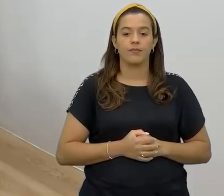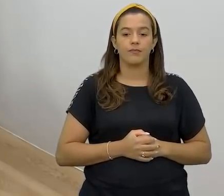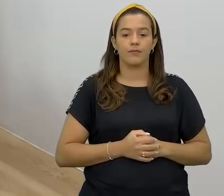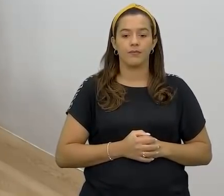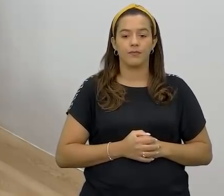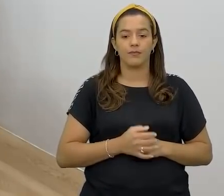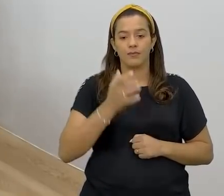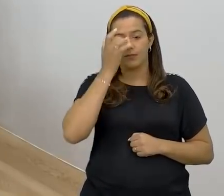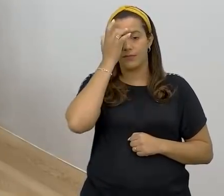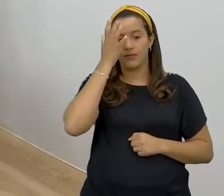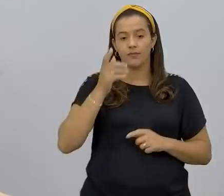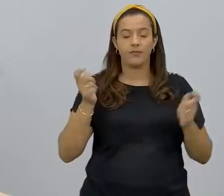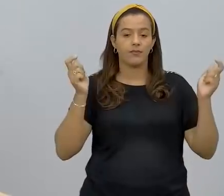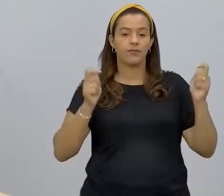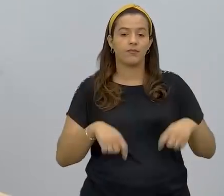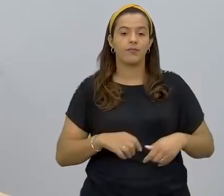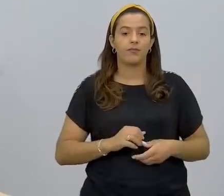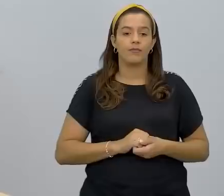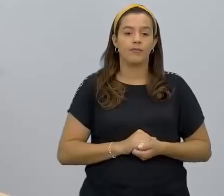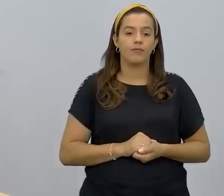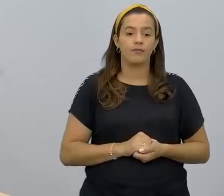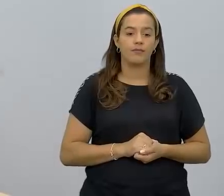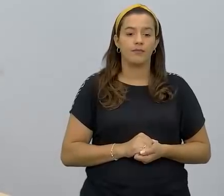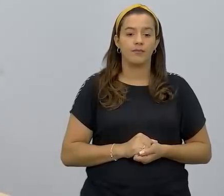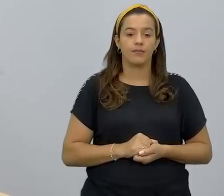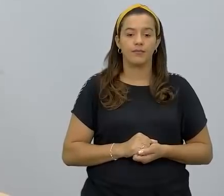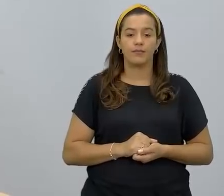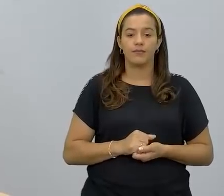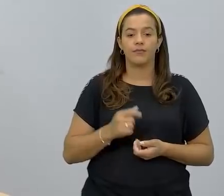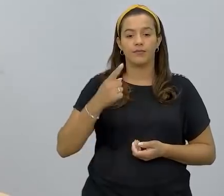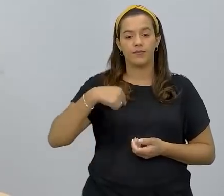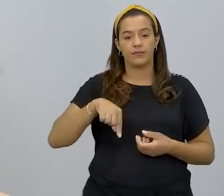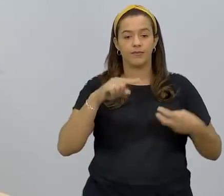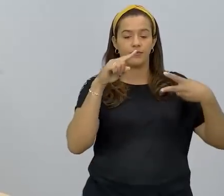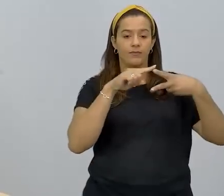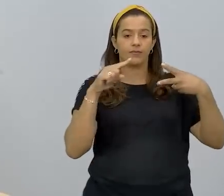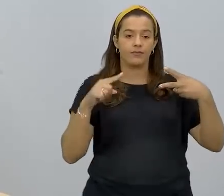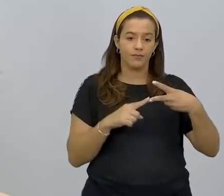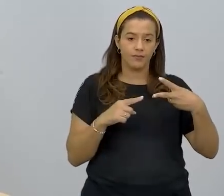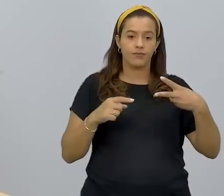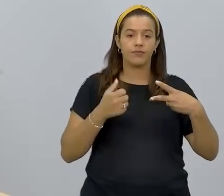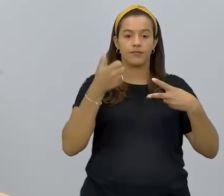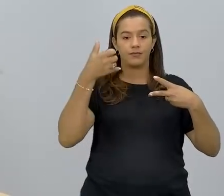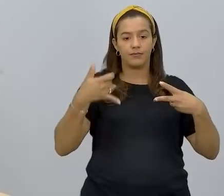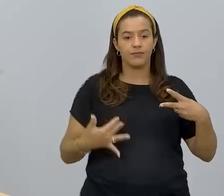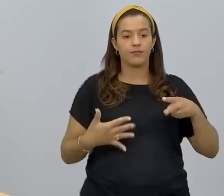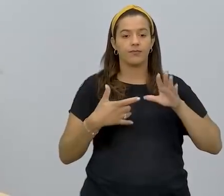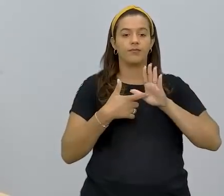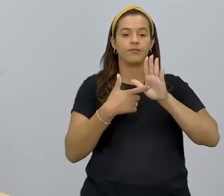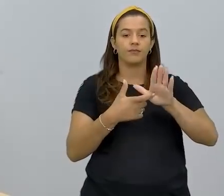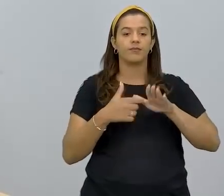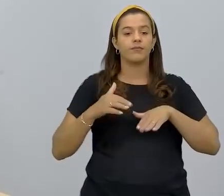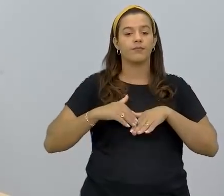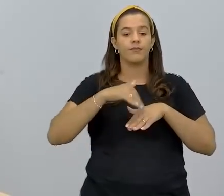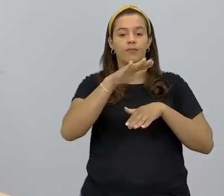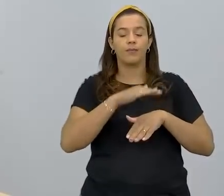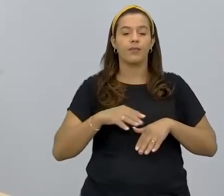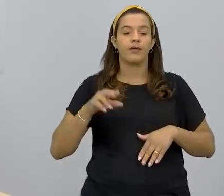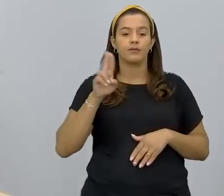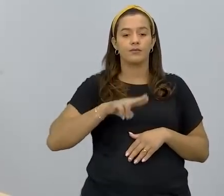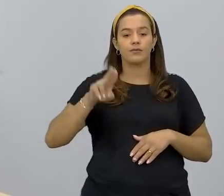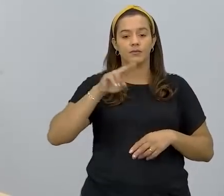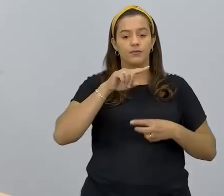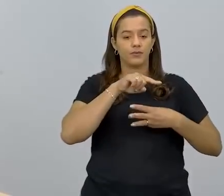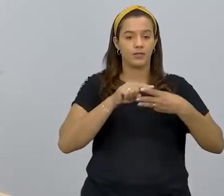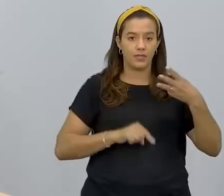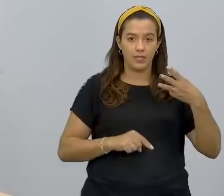Isso, fica mais fácil. Eu vou trazer aqui 2 exemplos, que é o mais utilizado, na verdade 3, né?